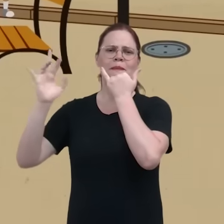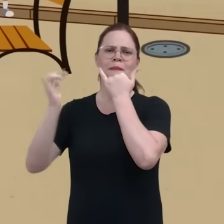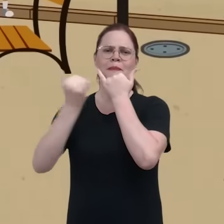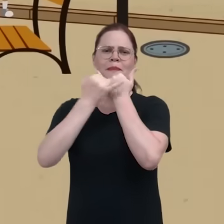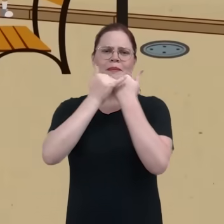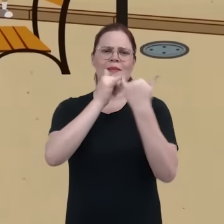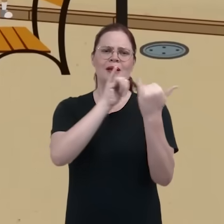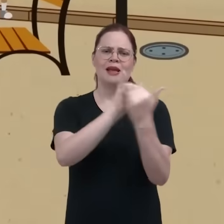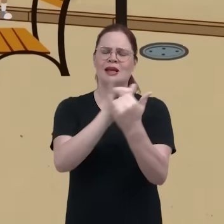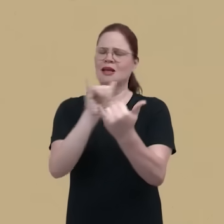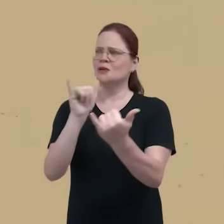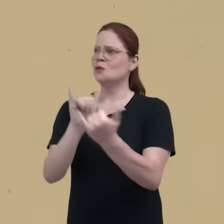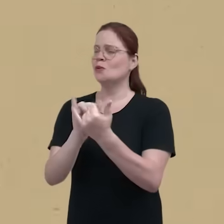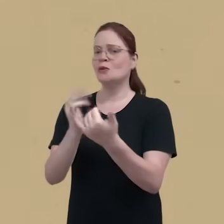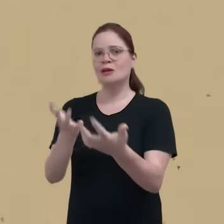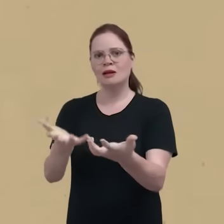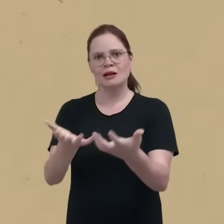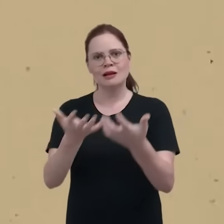grandioso